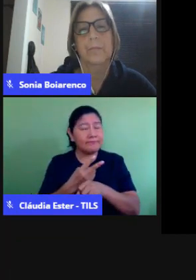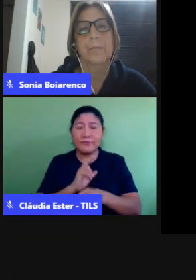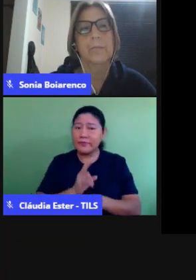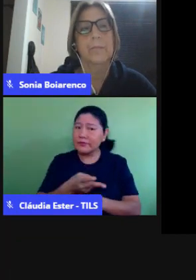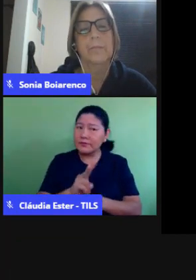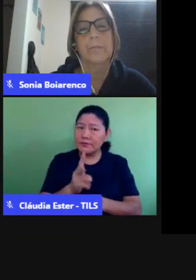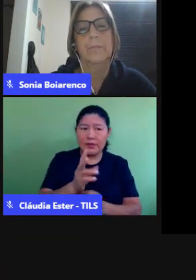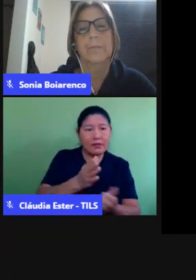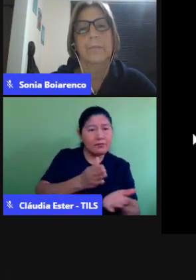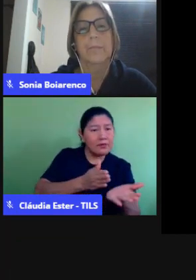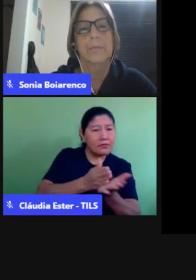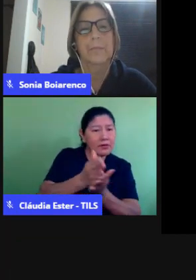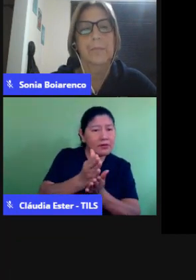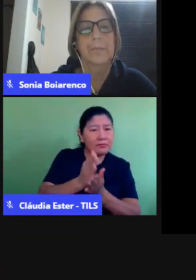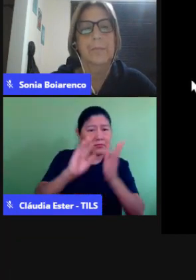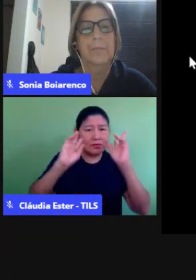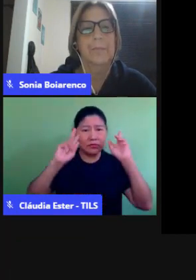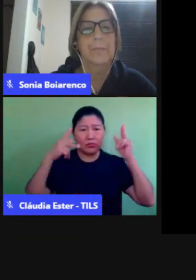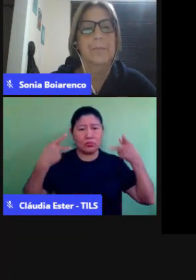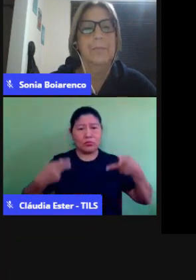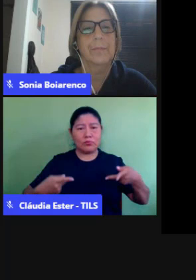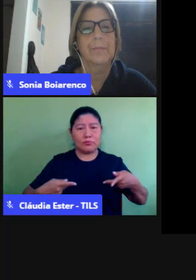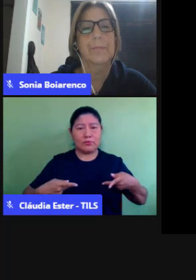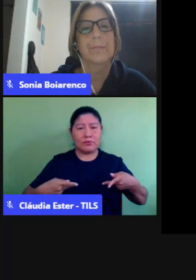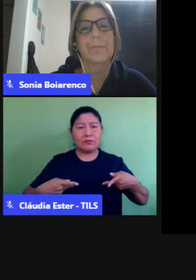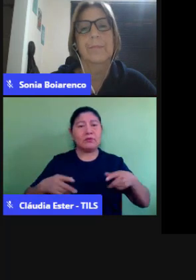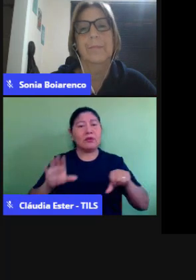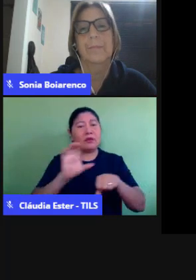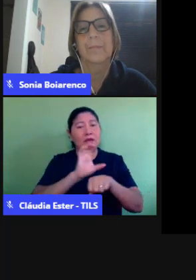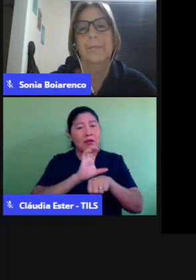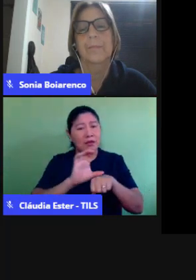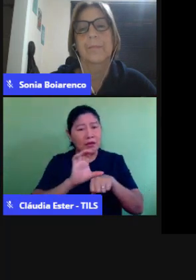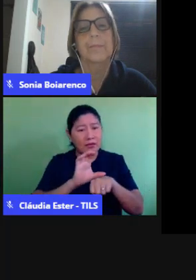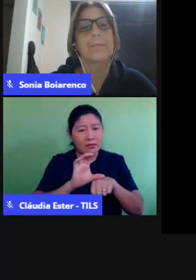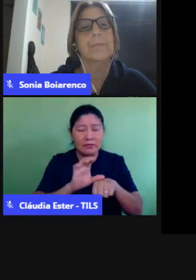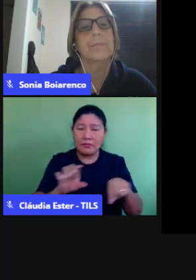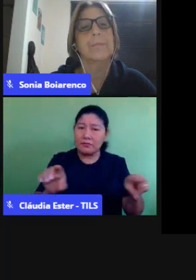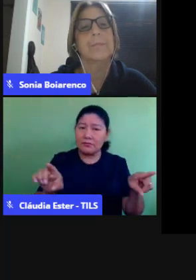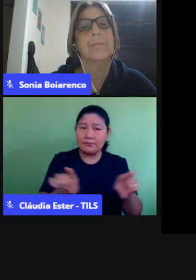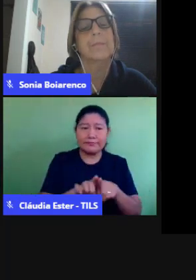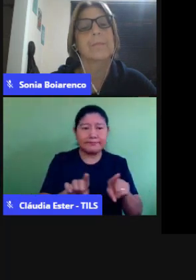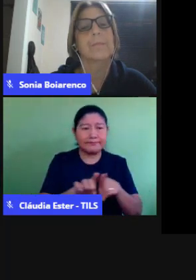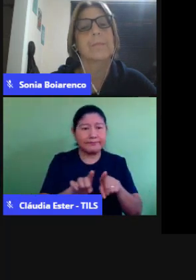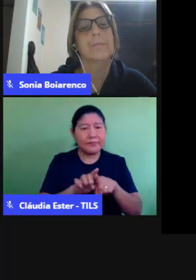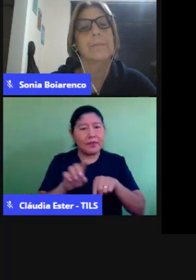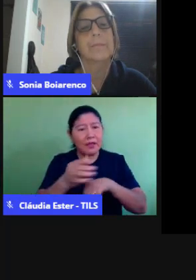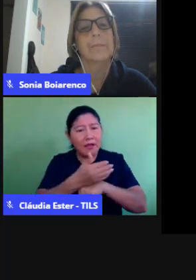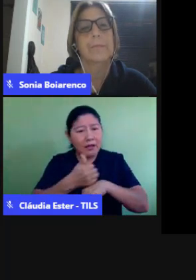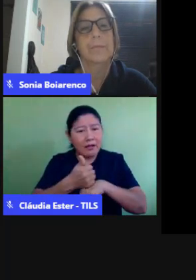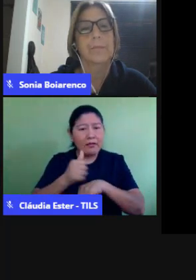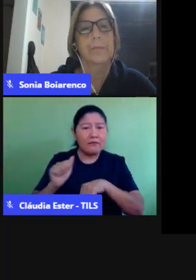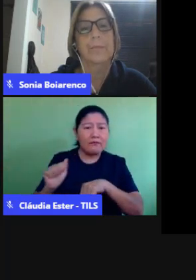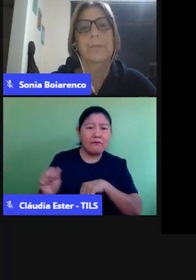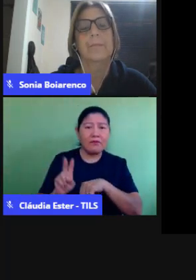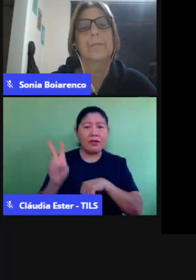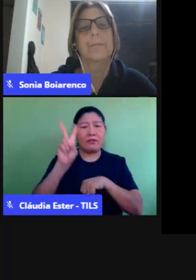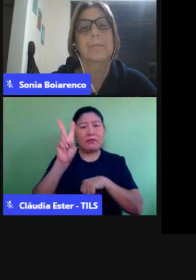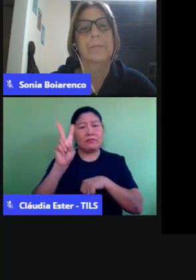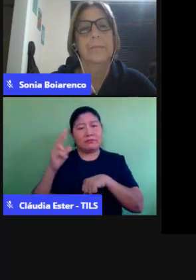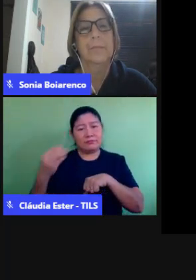né? A ciência e a riqueza da nossa incompletude,